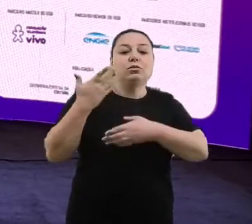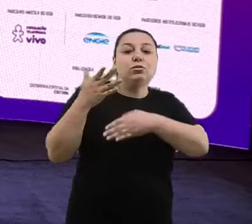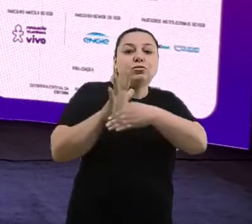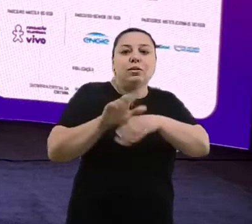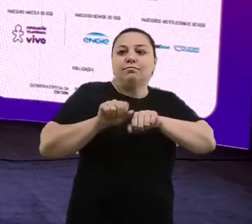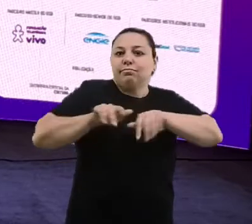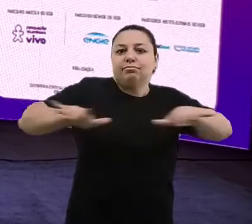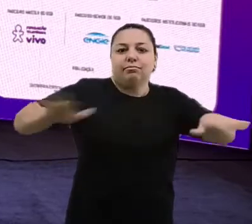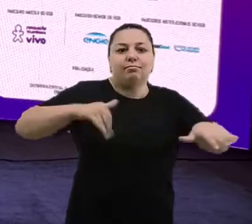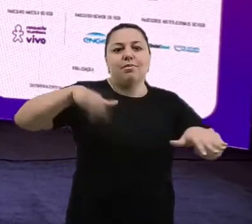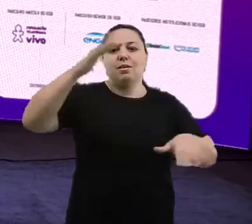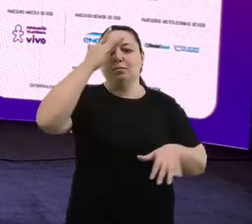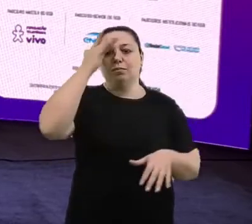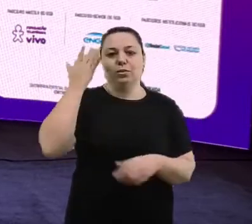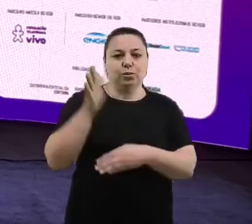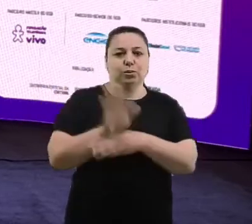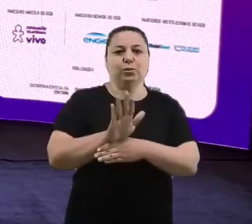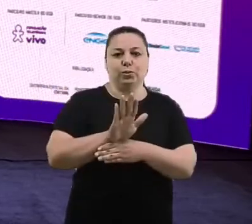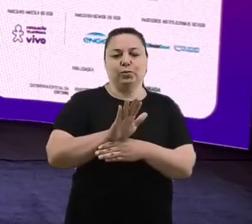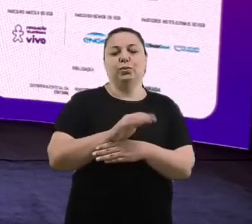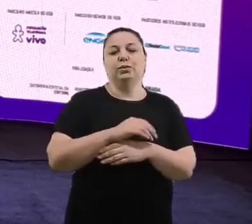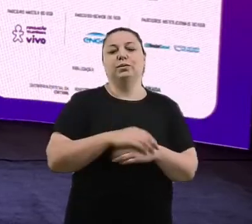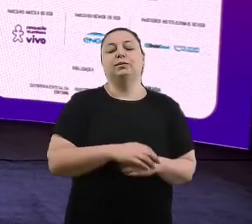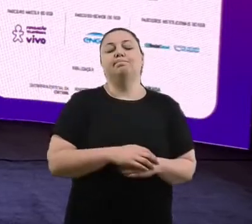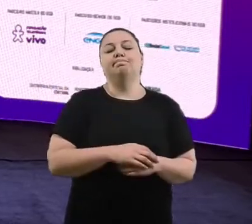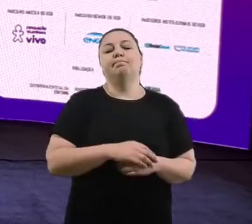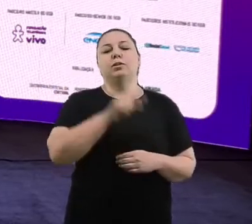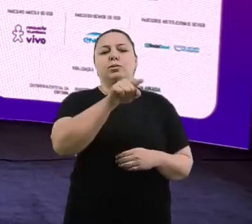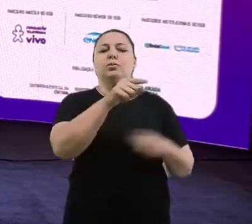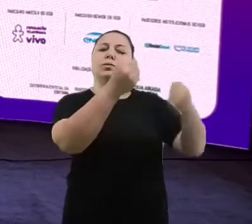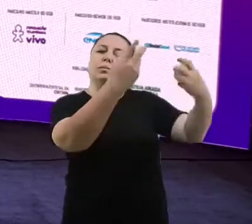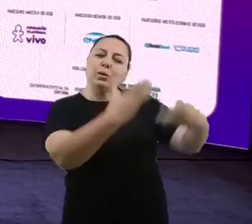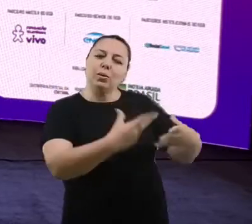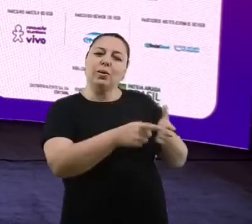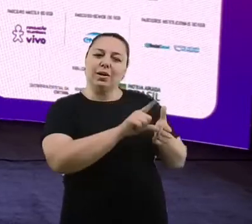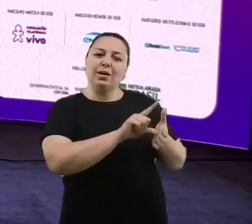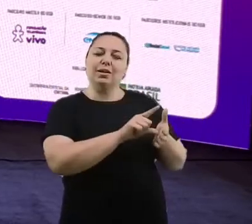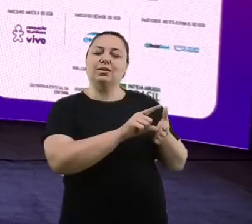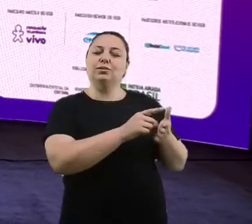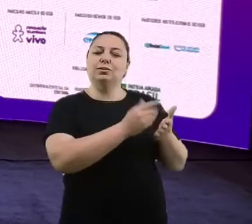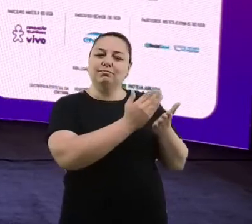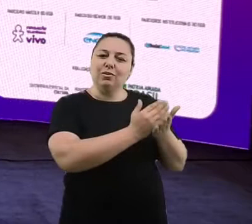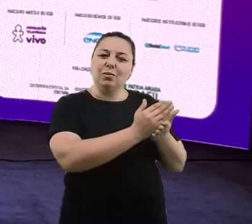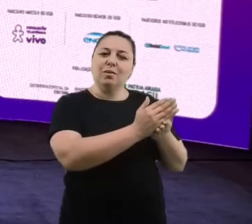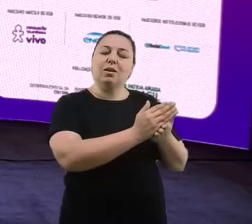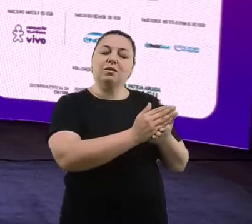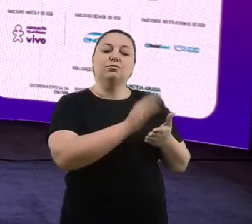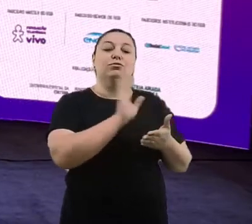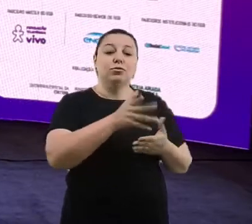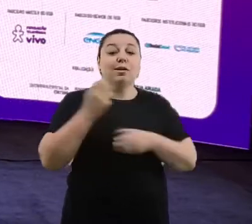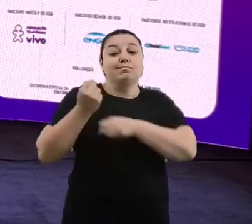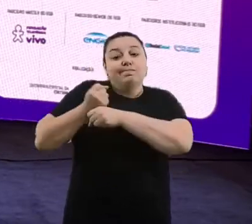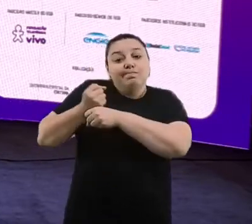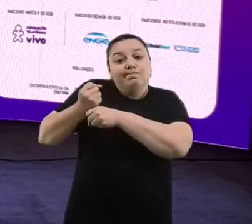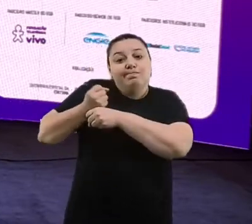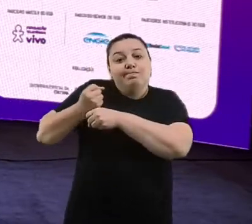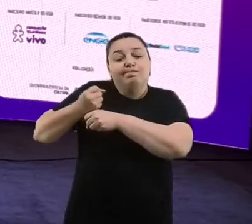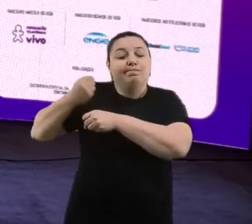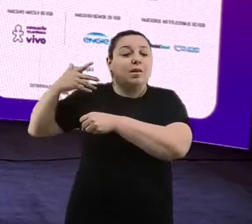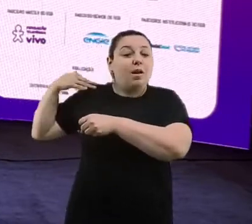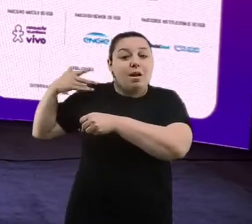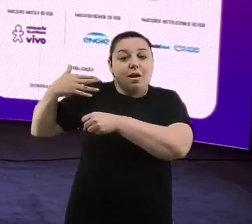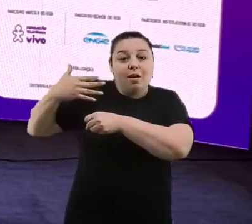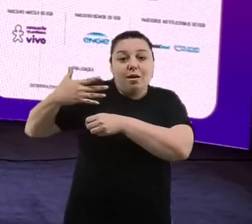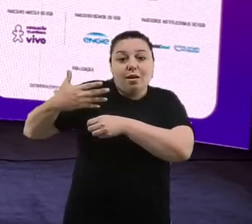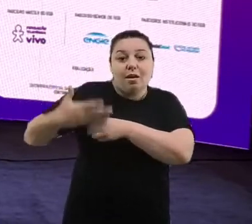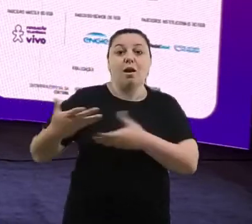Esse contexto que você nos passou muito bem agora na introdução é uma coisa que já vem de anos, né? Esses